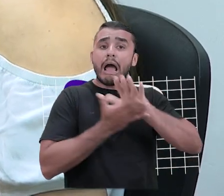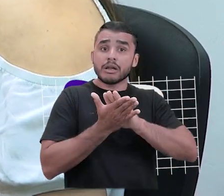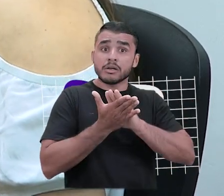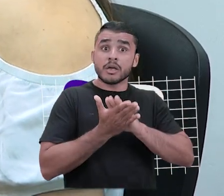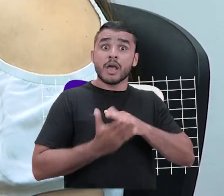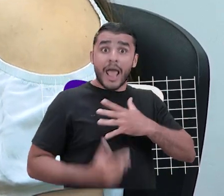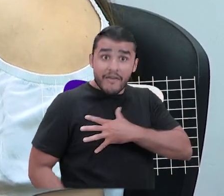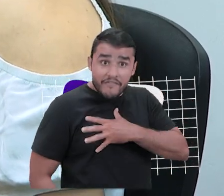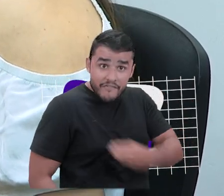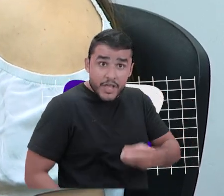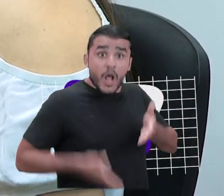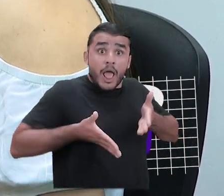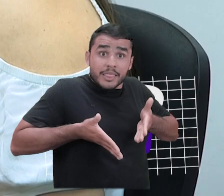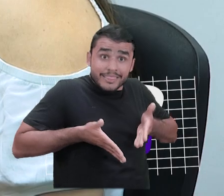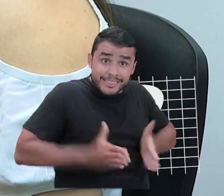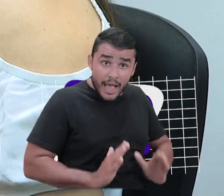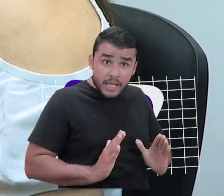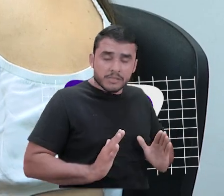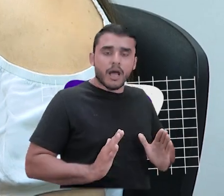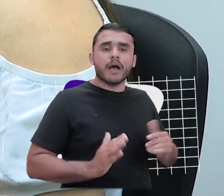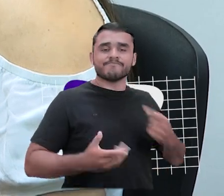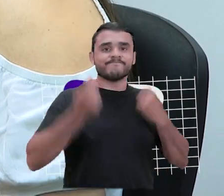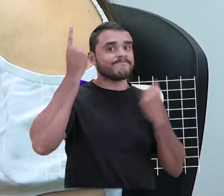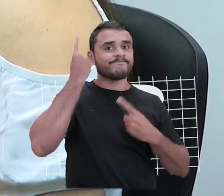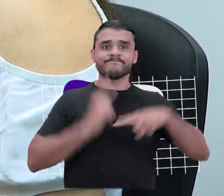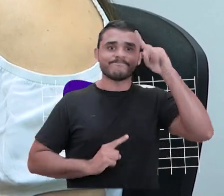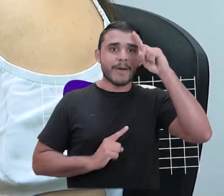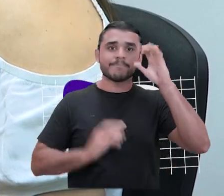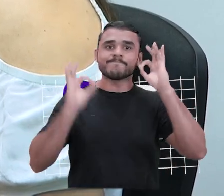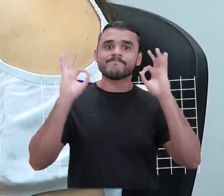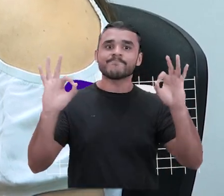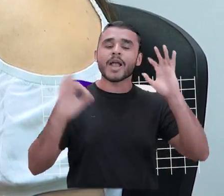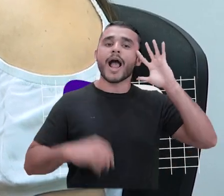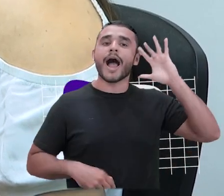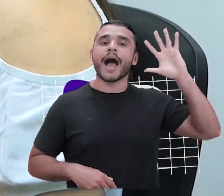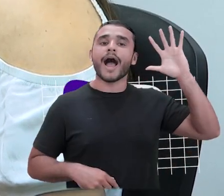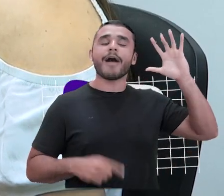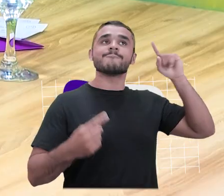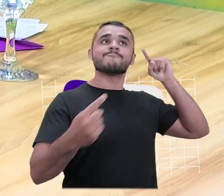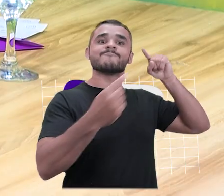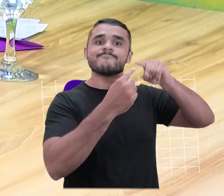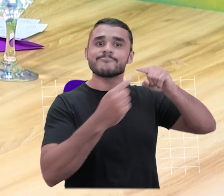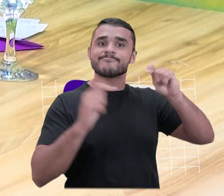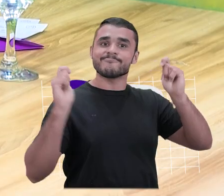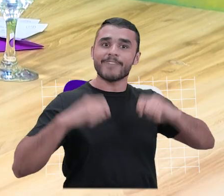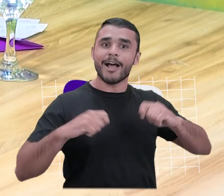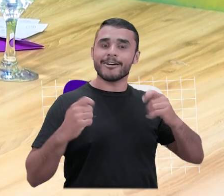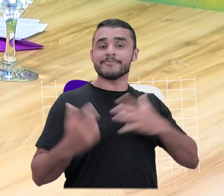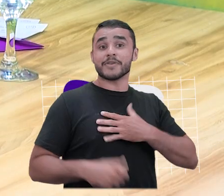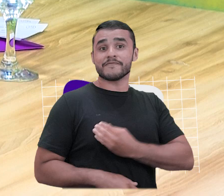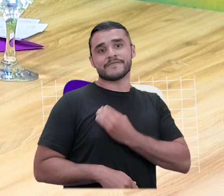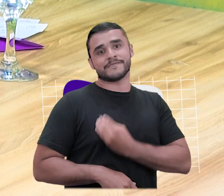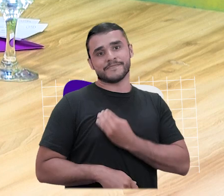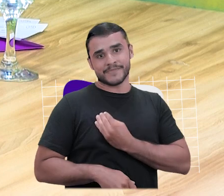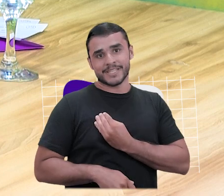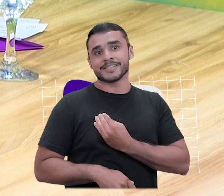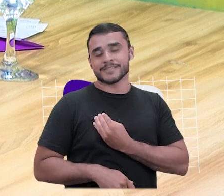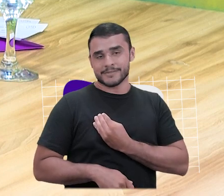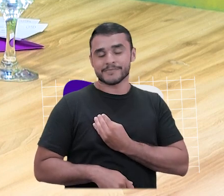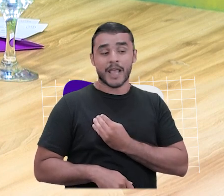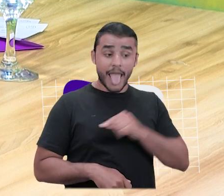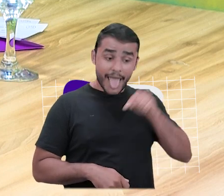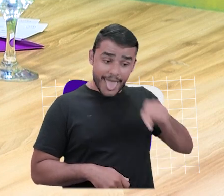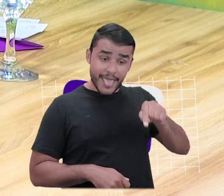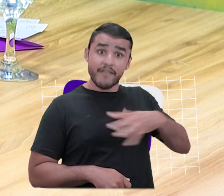que o mundo que eu enxergava me pertencia. Entendi. Entendeu?